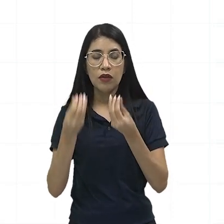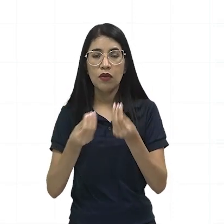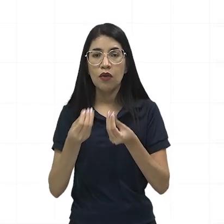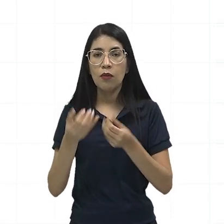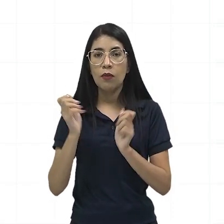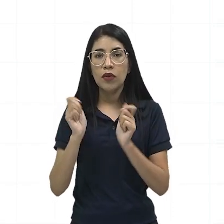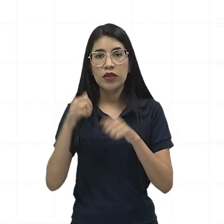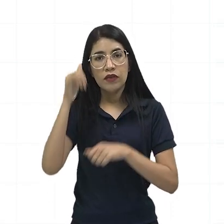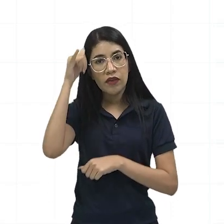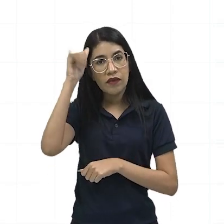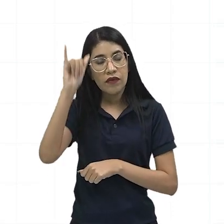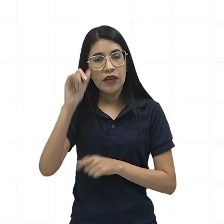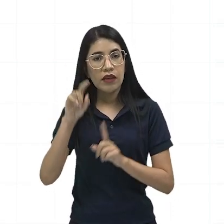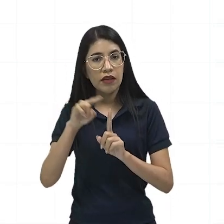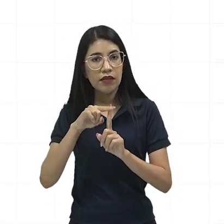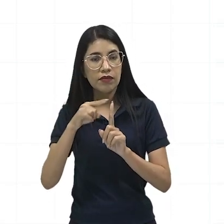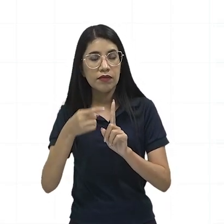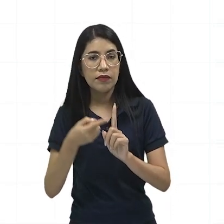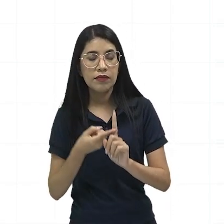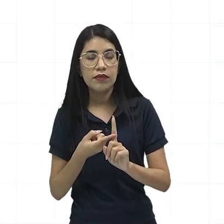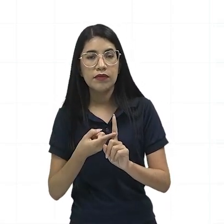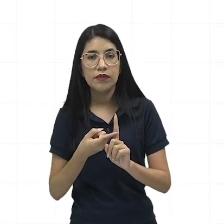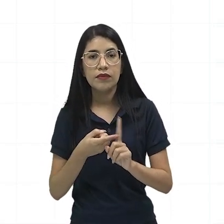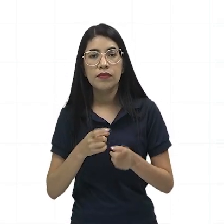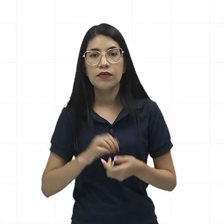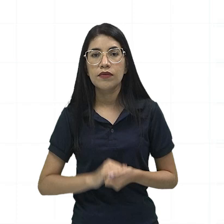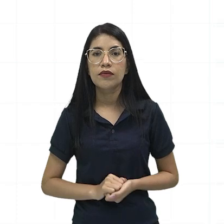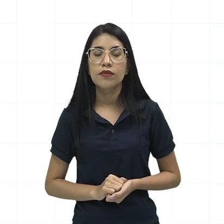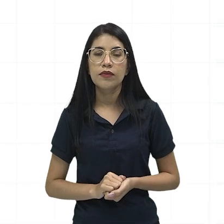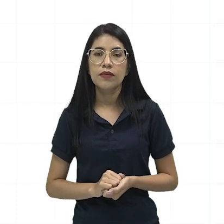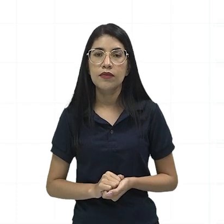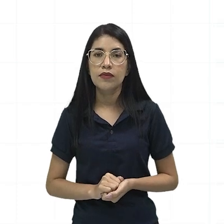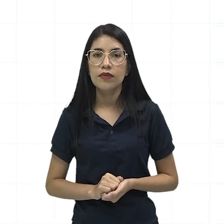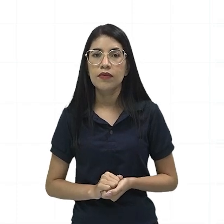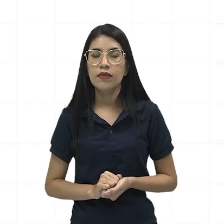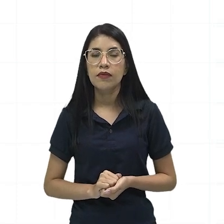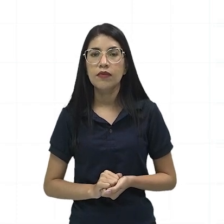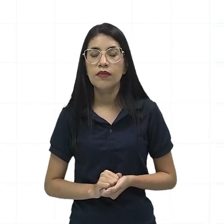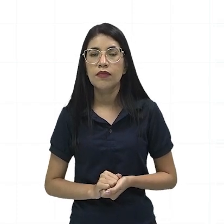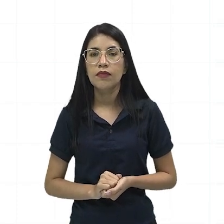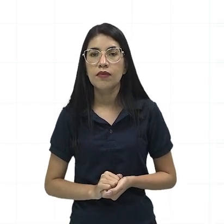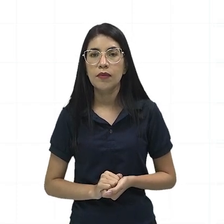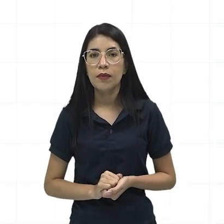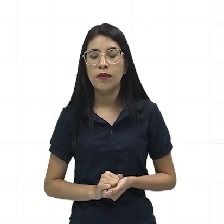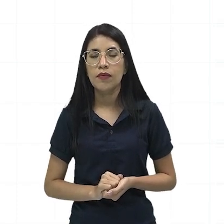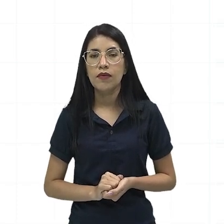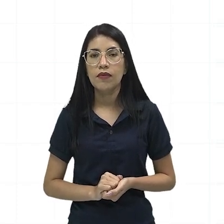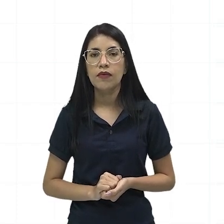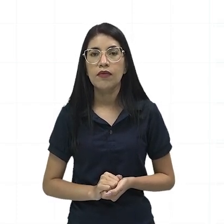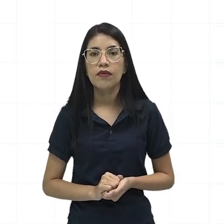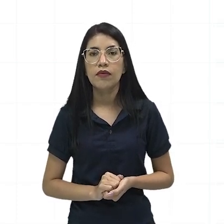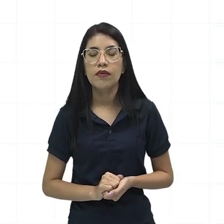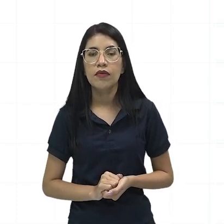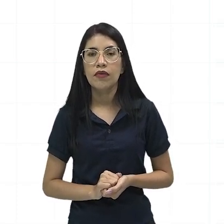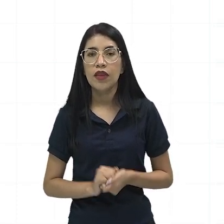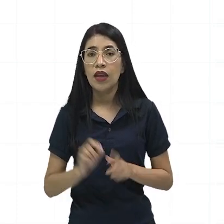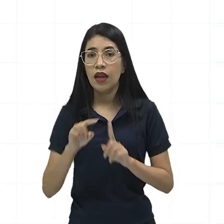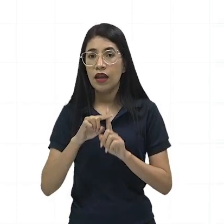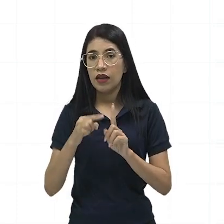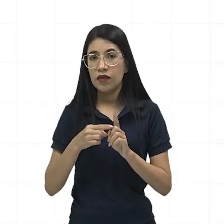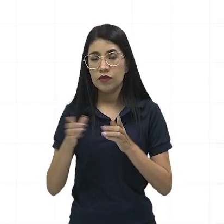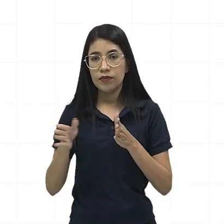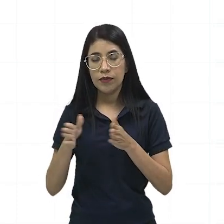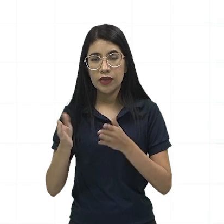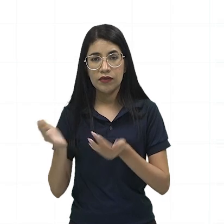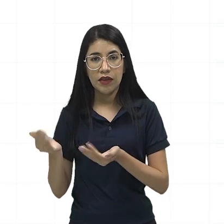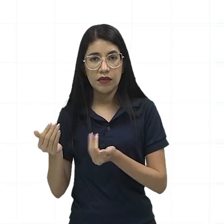métodos anticoncepcionais para evitar uma gravidez não planejada. Né? A gravidez na